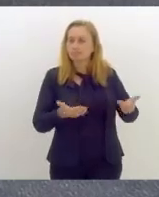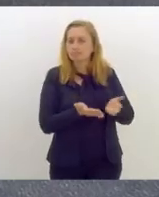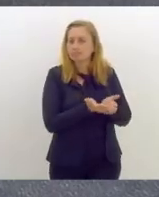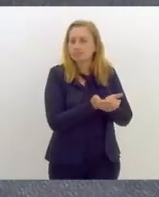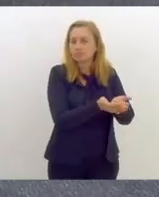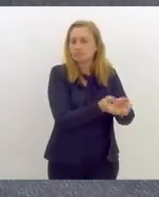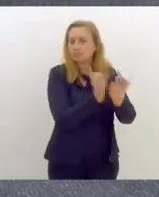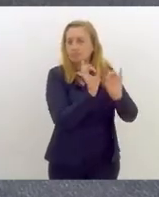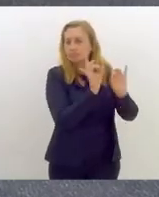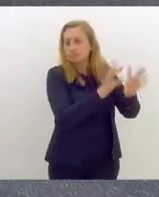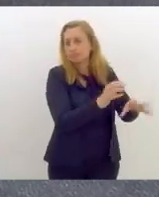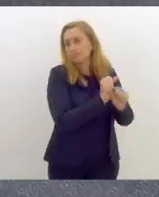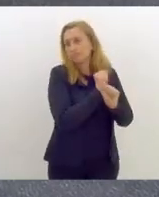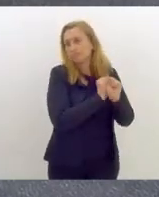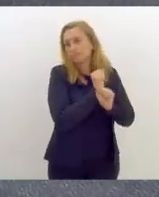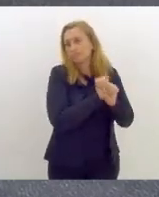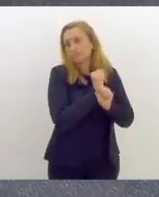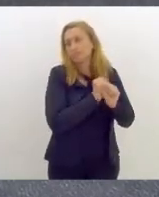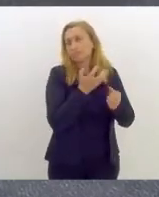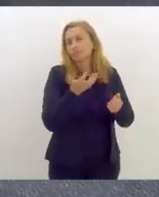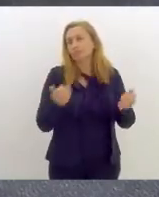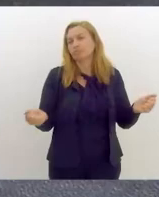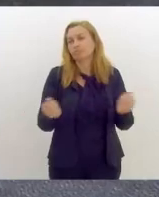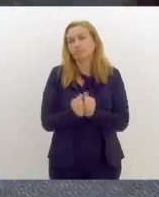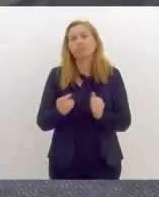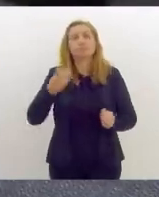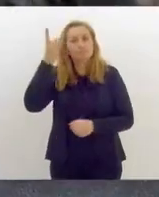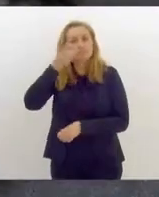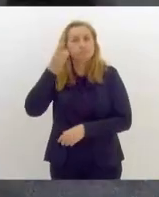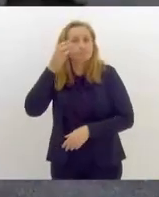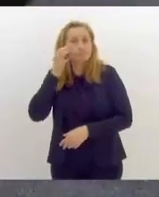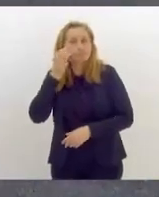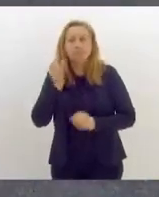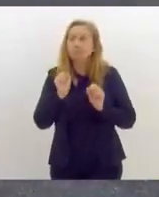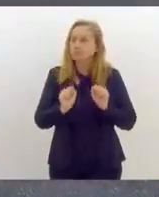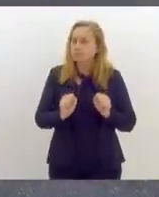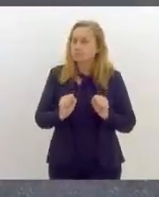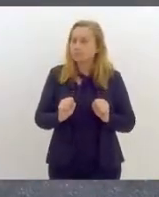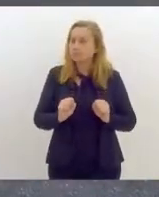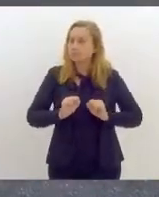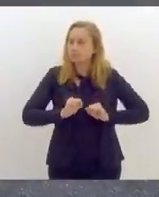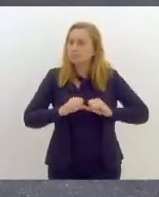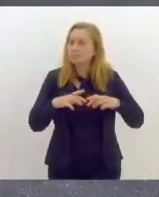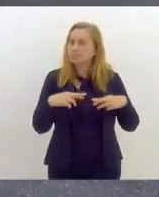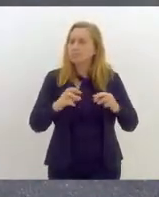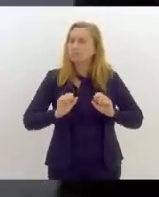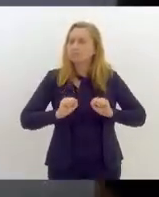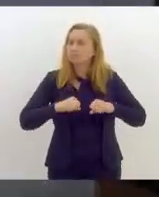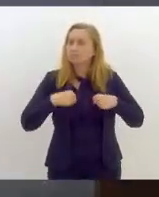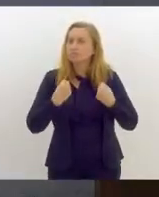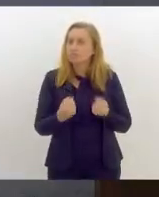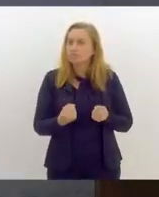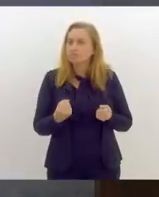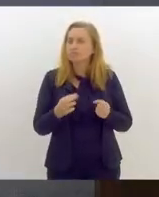estão abandonada a vários anos então queria junto com o deputado valdec que a gente pudesse unir fosse no sentido ter essa audiência pública com as